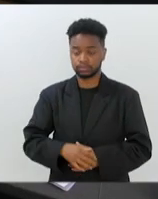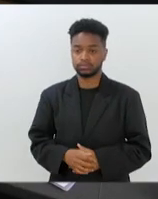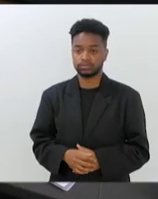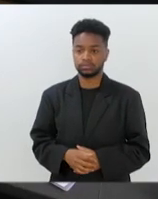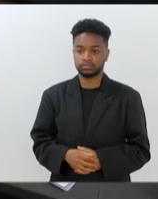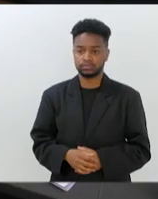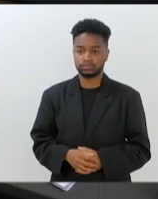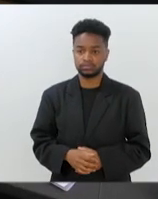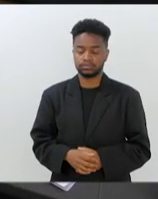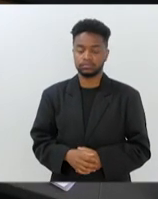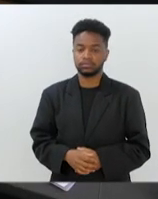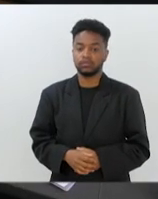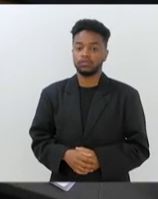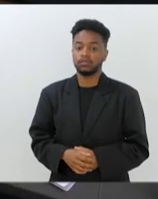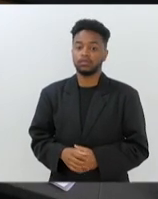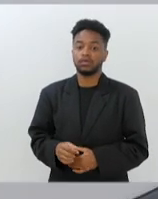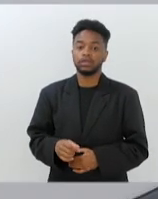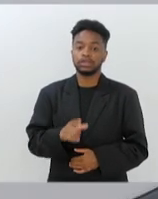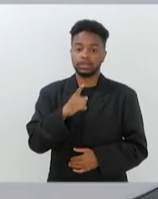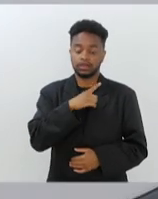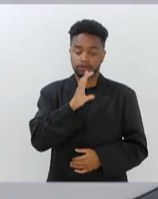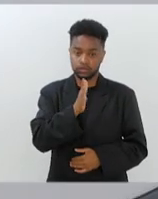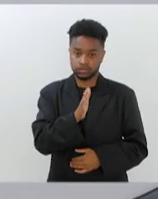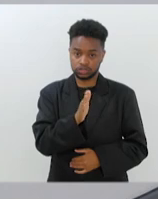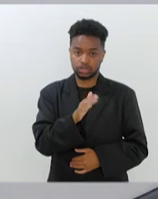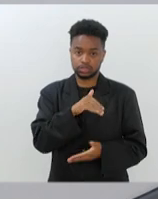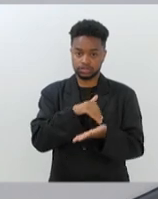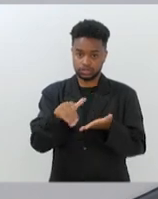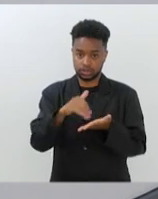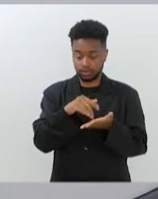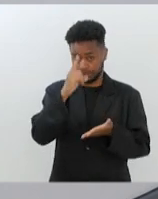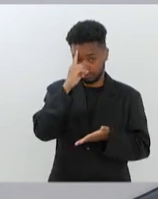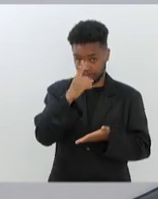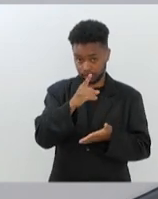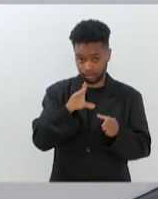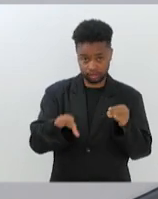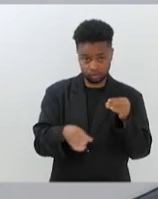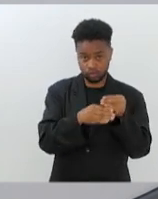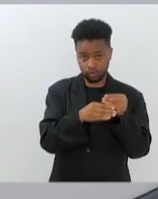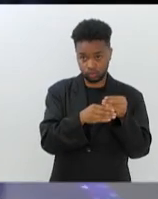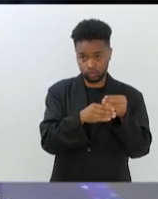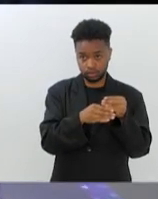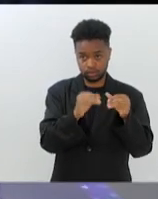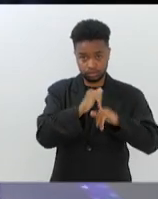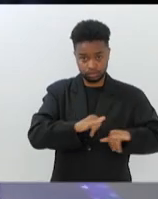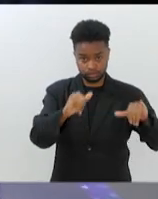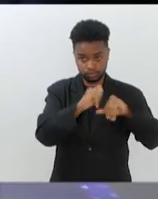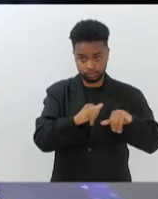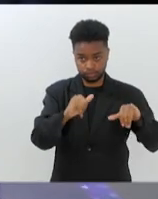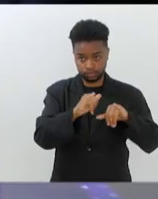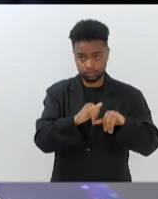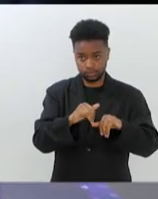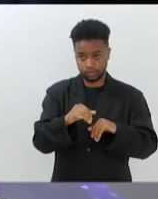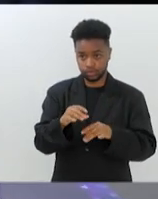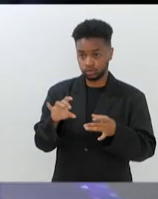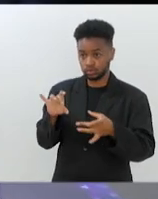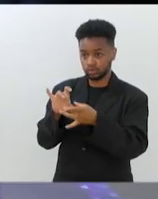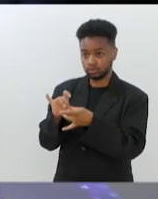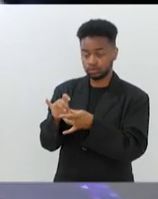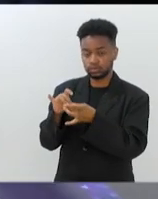o senhor vou repetir o senhor já recebeu um comando de algum secretário para incluir algum veículo numa campanha publicitária das áreas afim ligadas à campanha